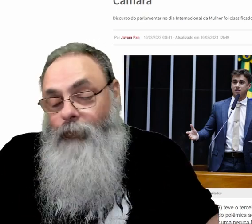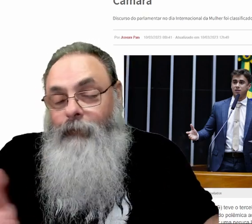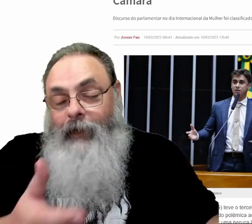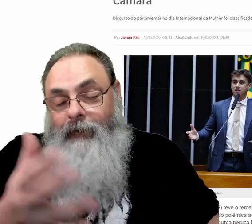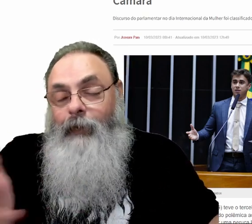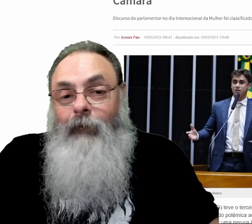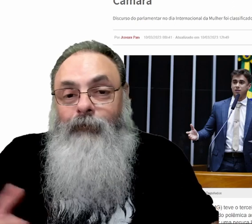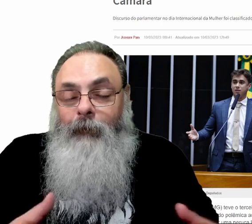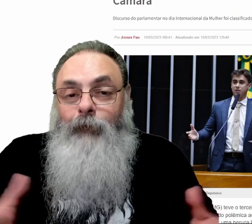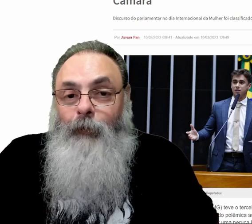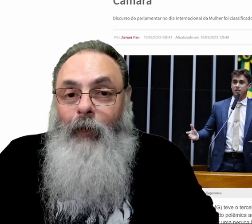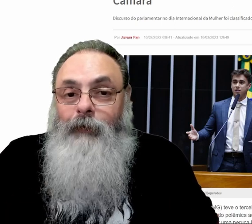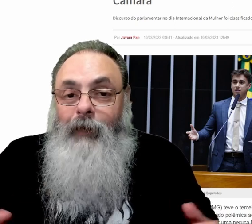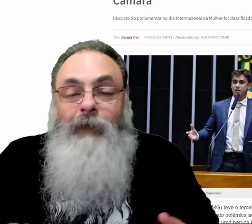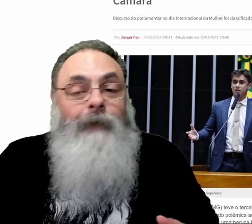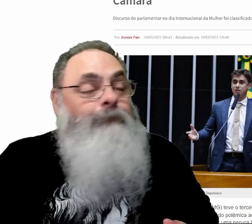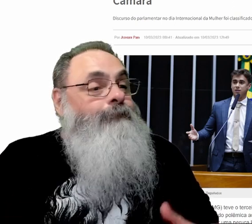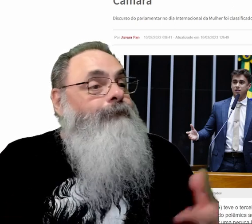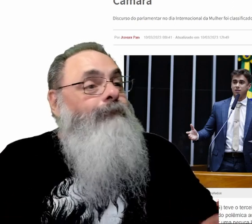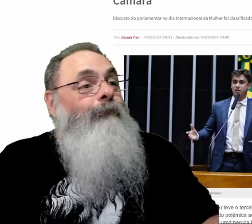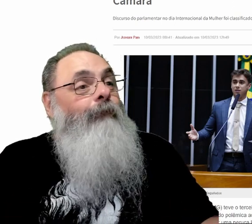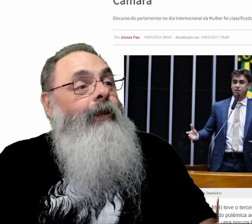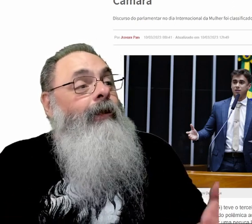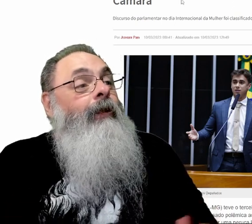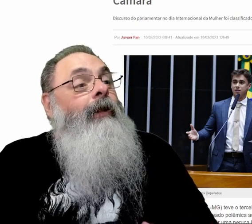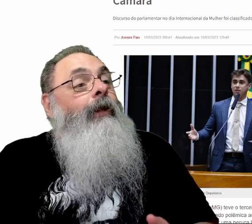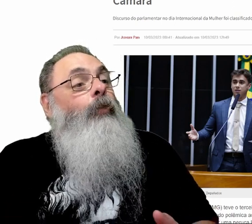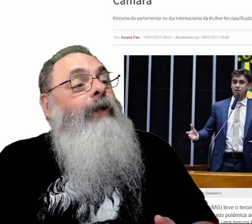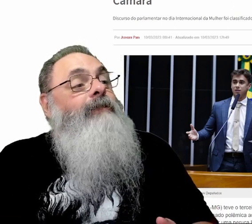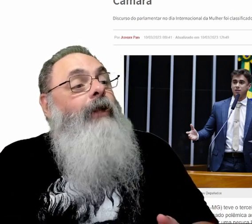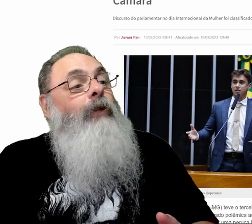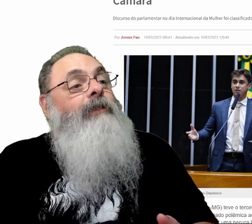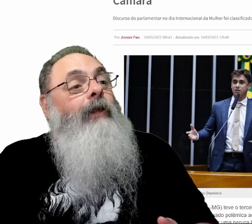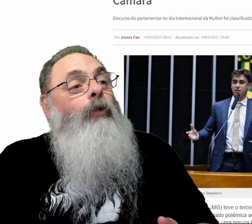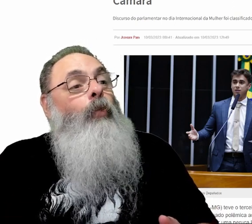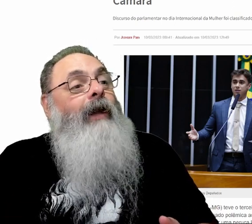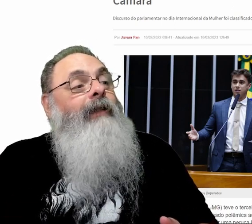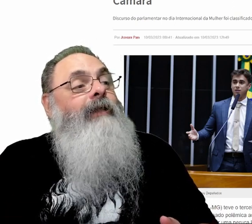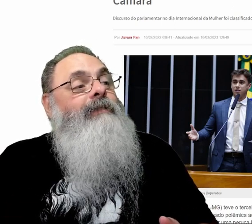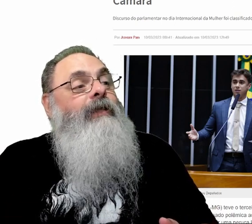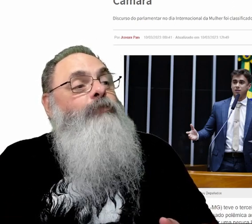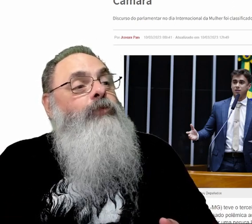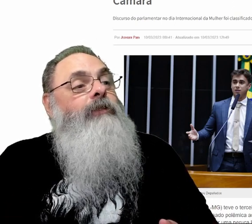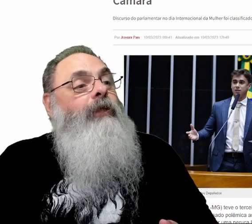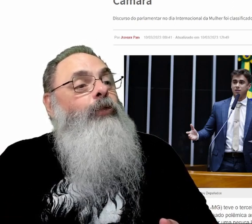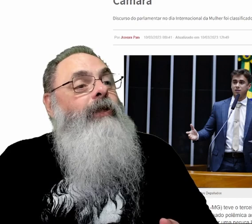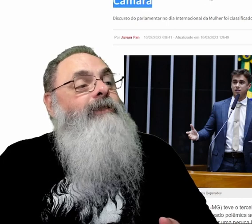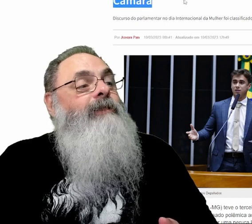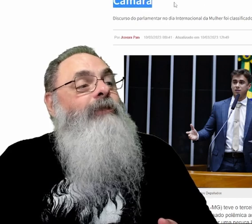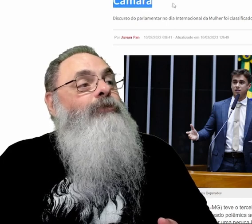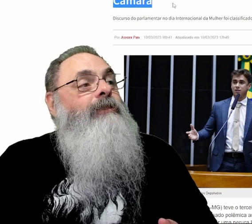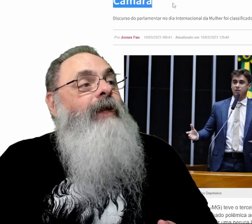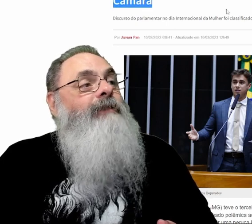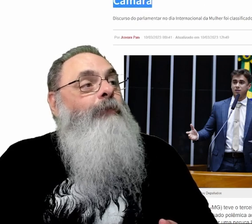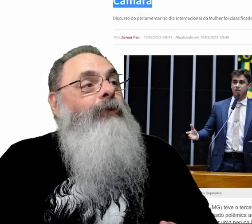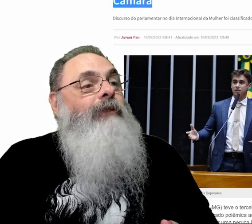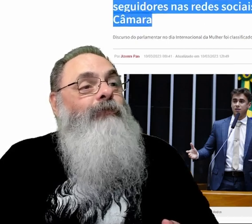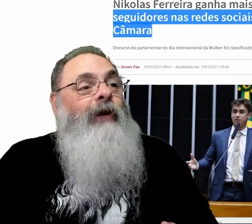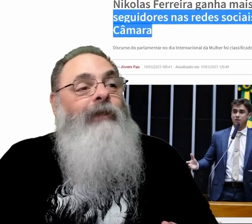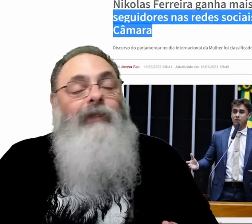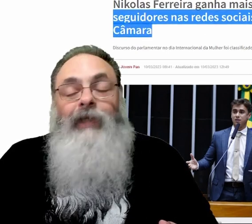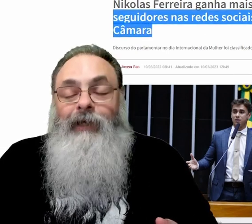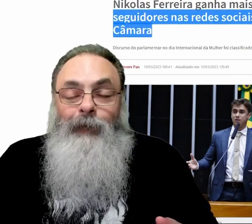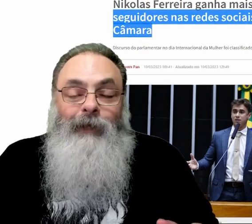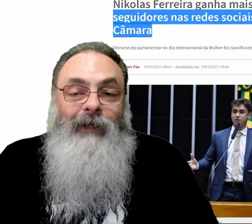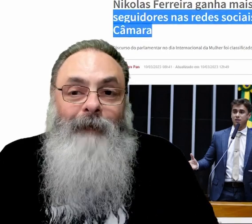não é à toa o cara tem uma fama muito maior do que a minha e com esse negócio ele ganhou 46 mil seguidores nas redes sociais depois